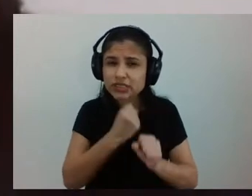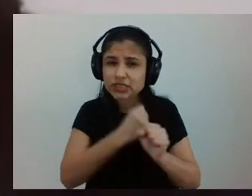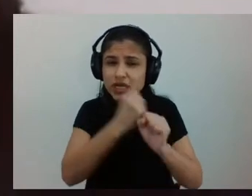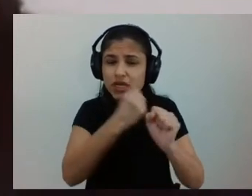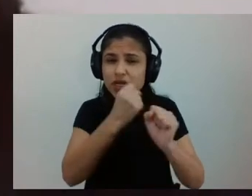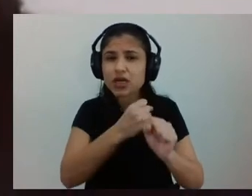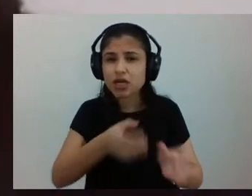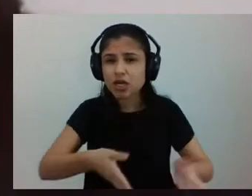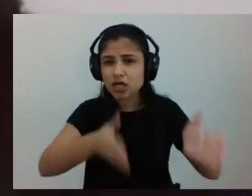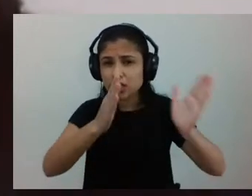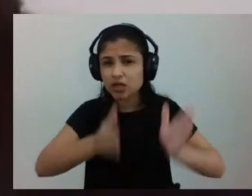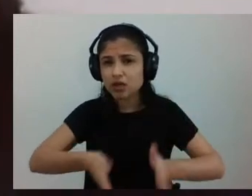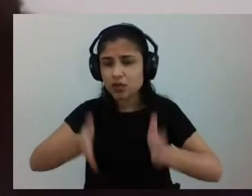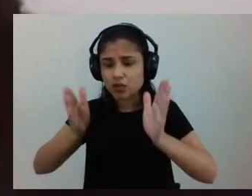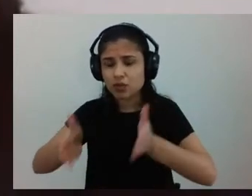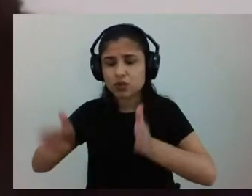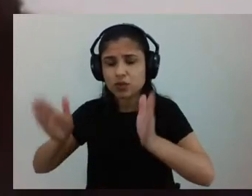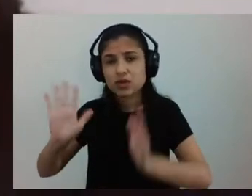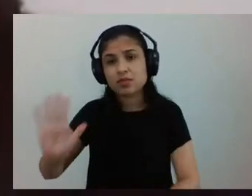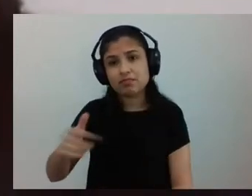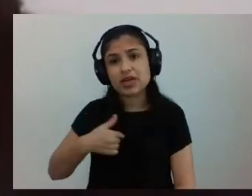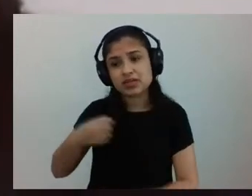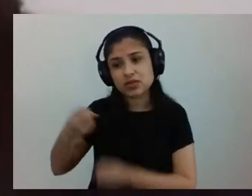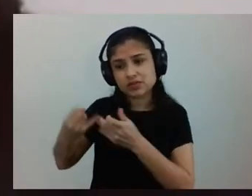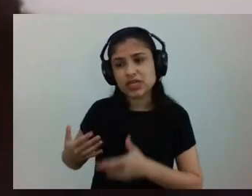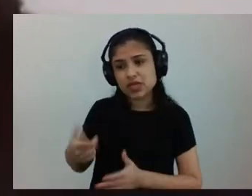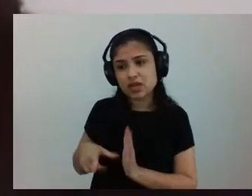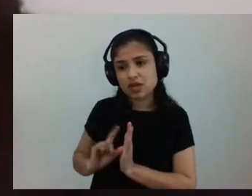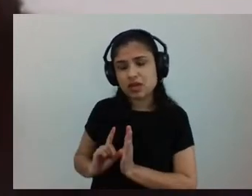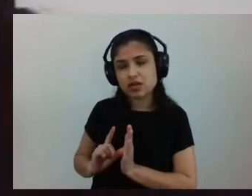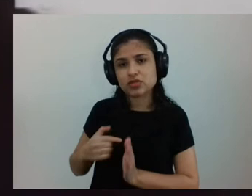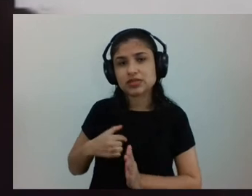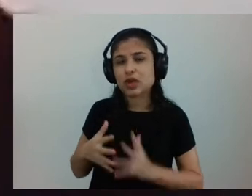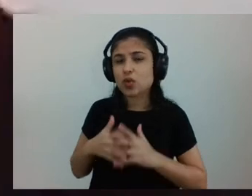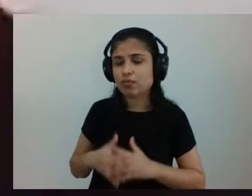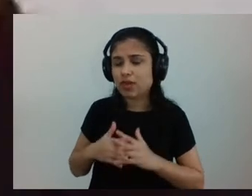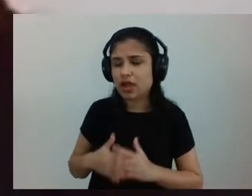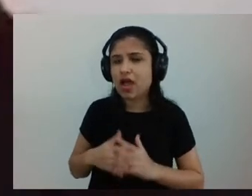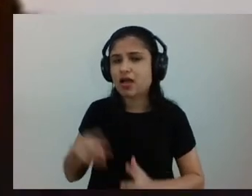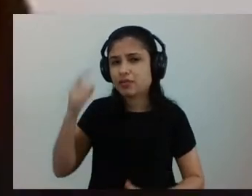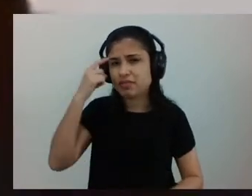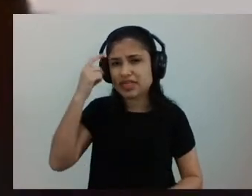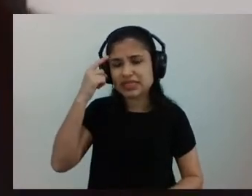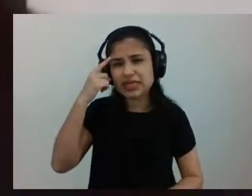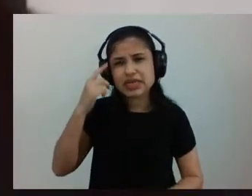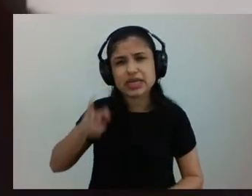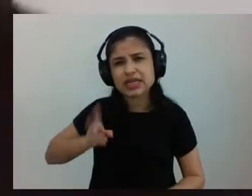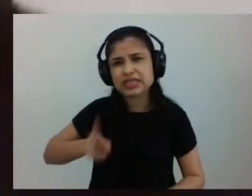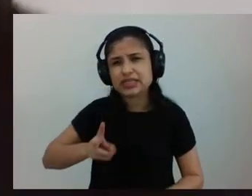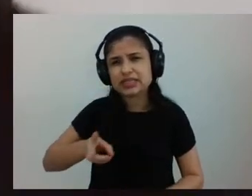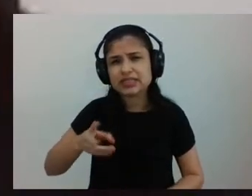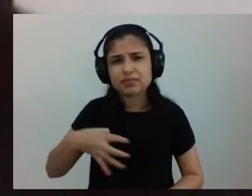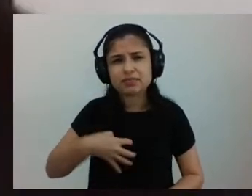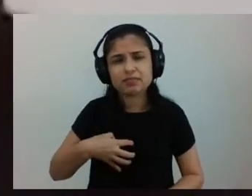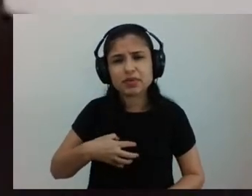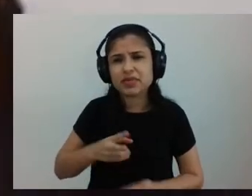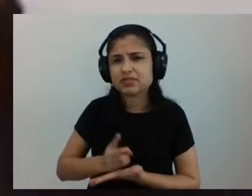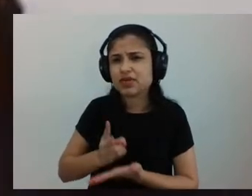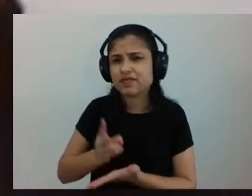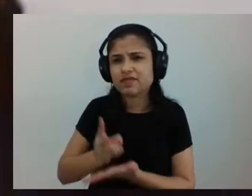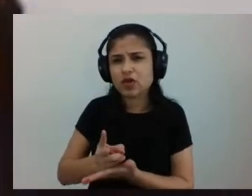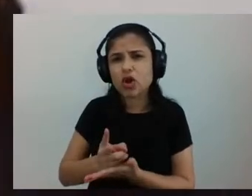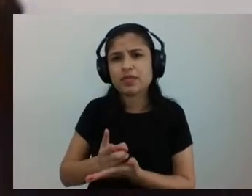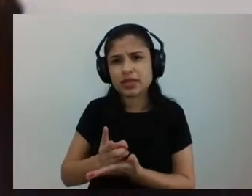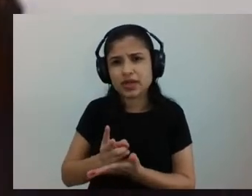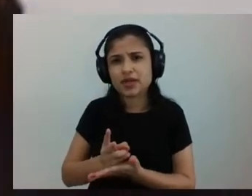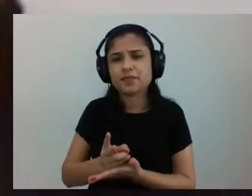falei antes, eu acho muito complicado a gente pensar sempre no mesmo tipo de linha, ok? Nós temos ali as nobres, que podem